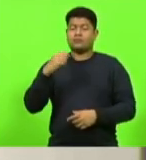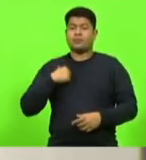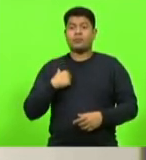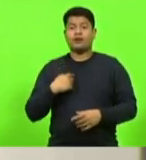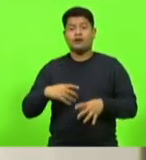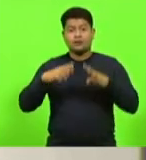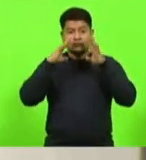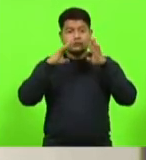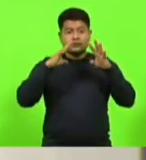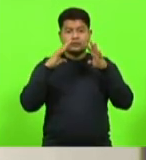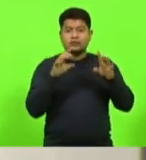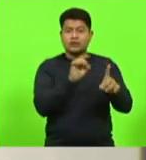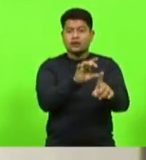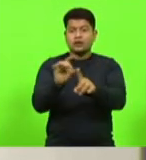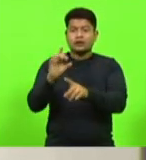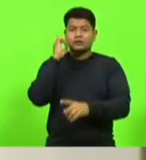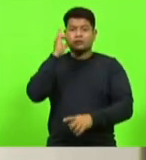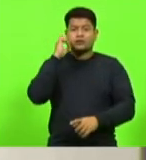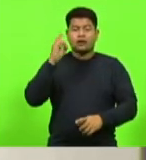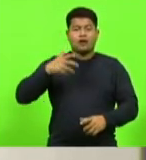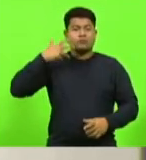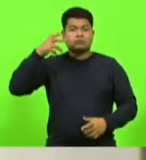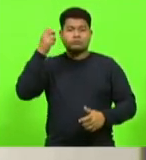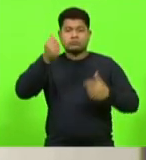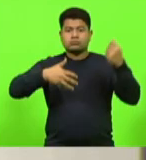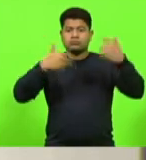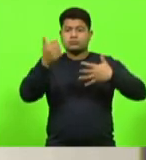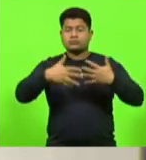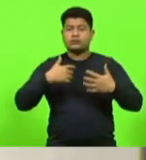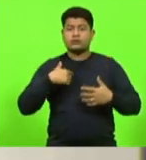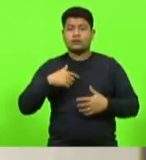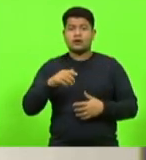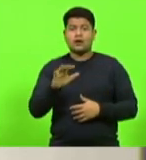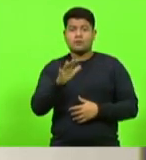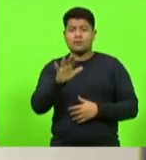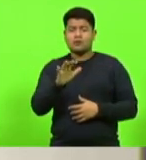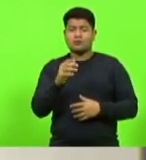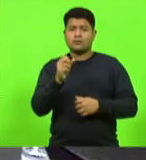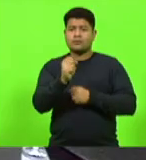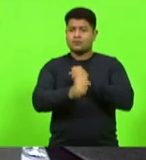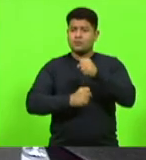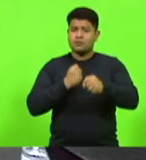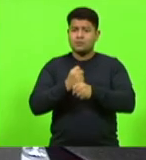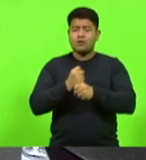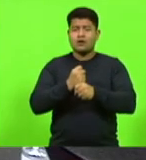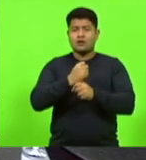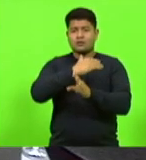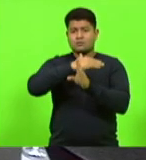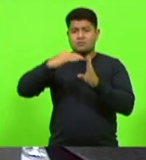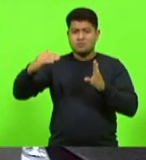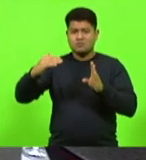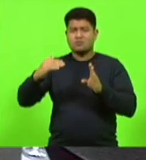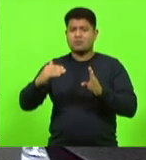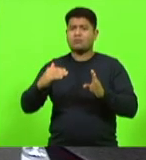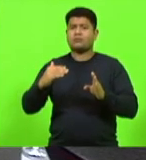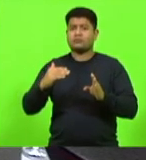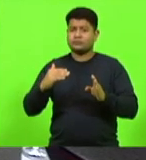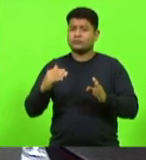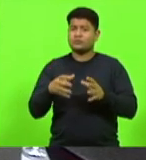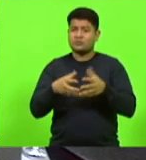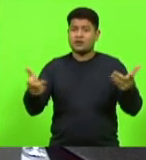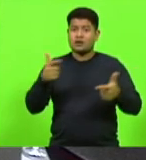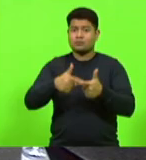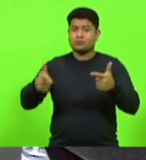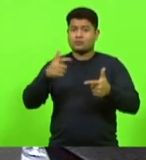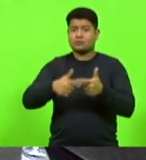comentando. Nós estamos há aproximadamente um ano e meio do grande problema da pandemia,